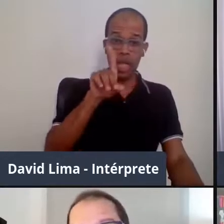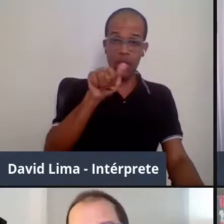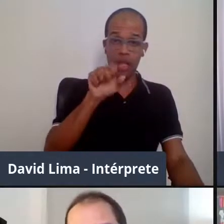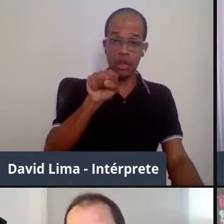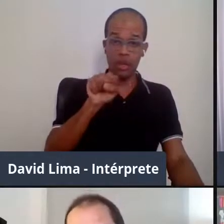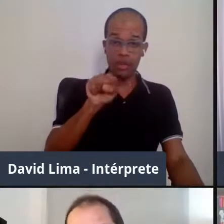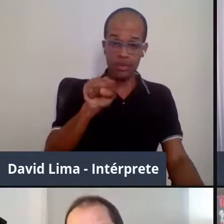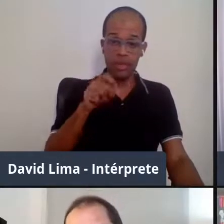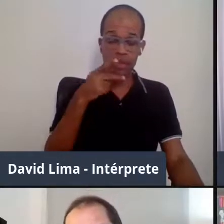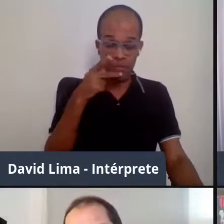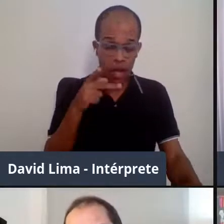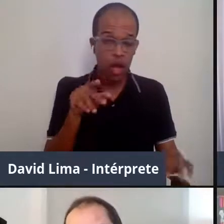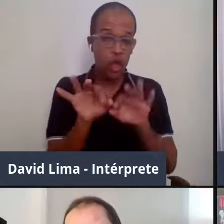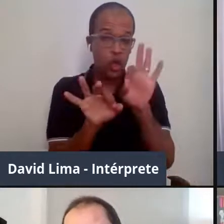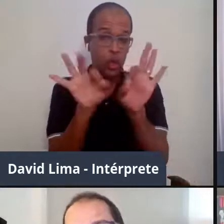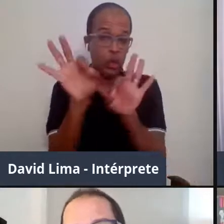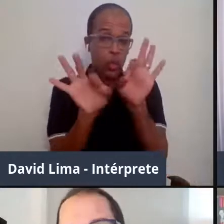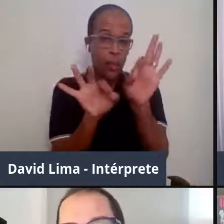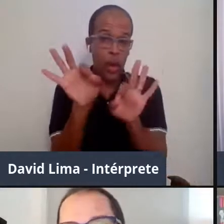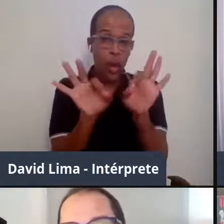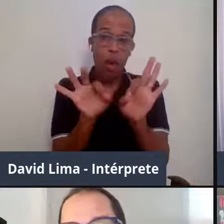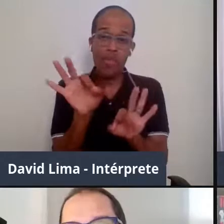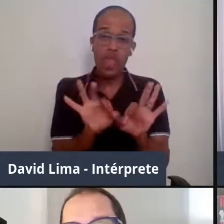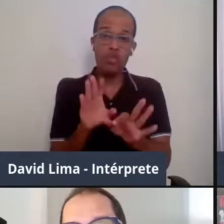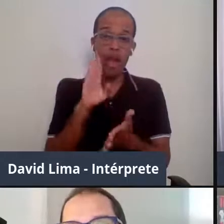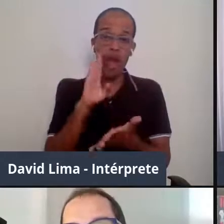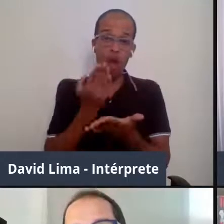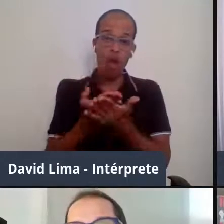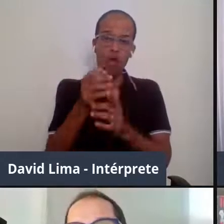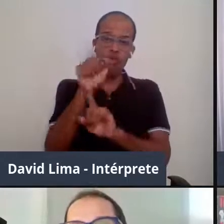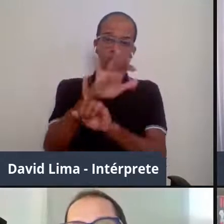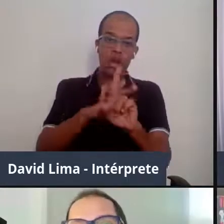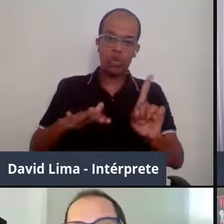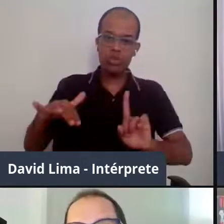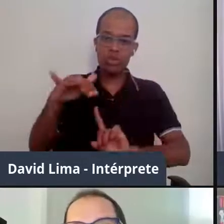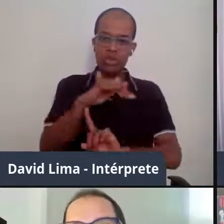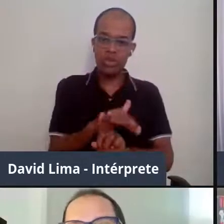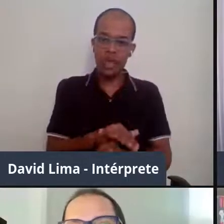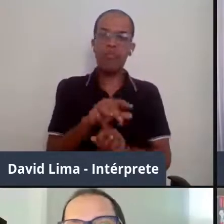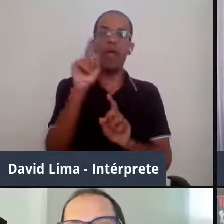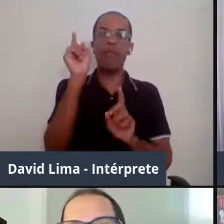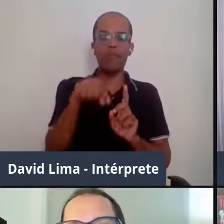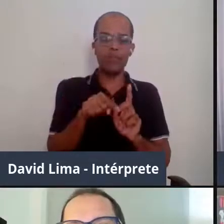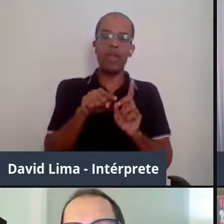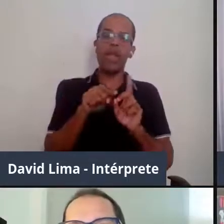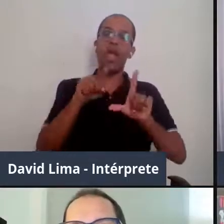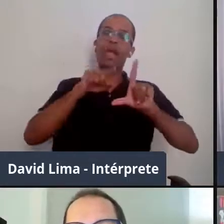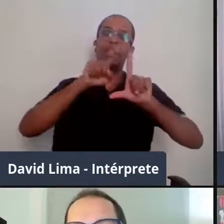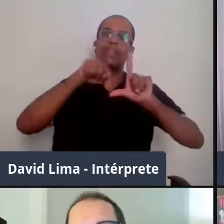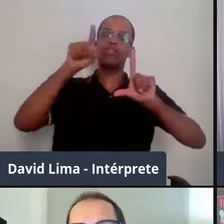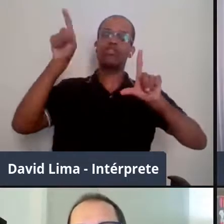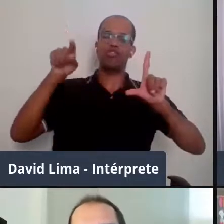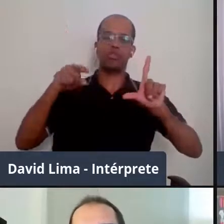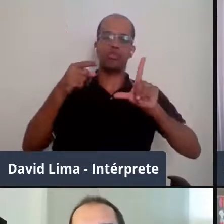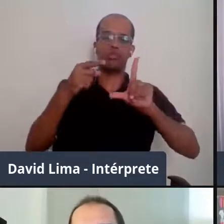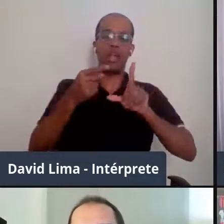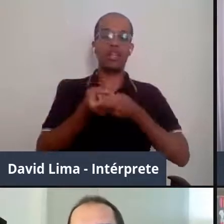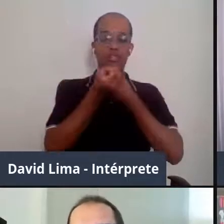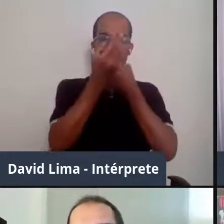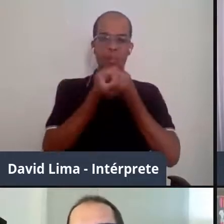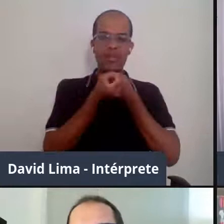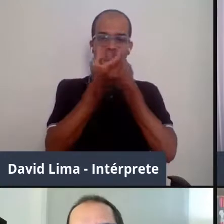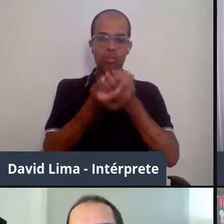nesse processo da confiança como sistema social, são as estatísticas, os dados. No